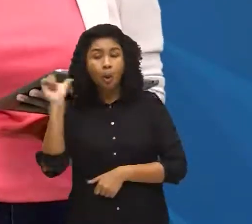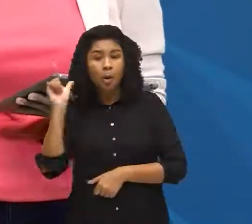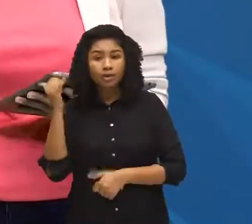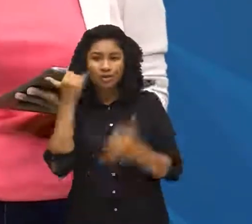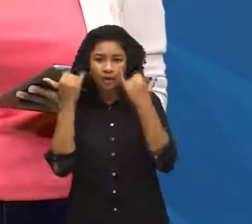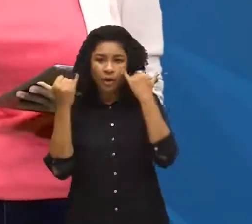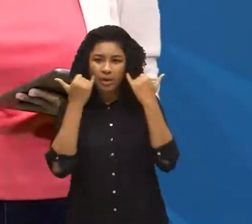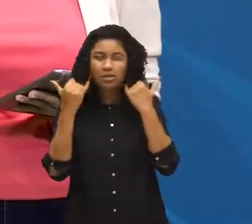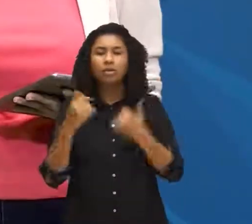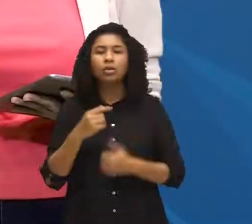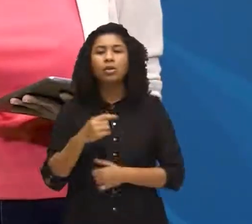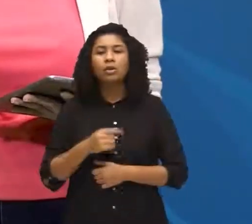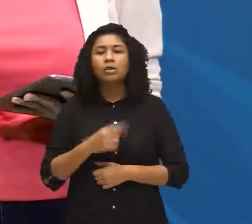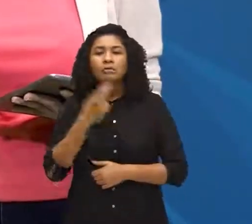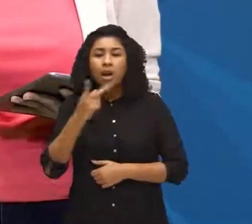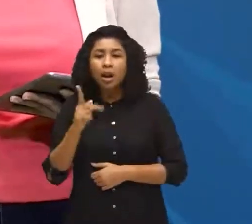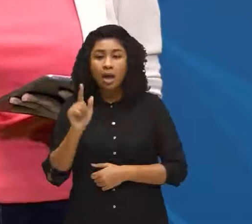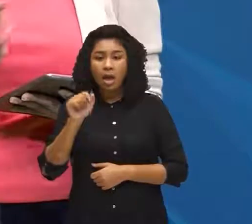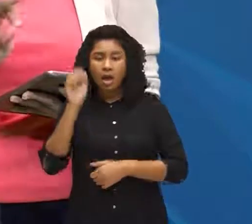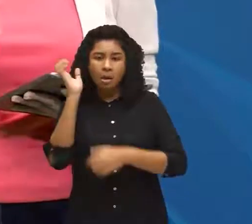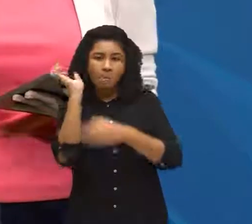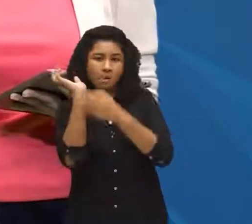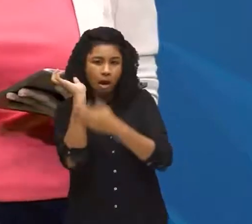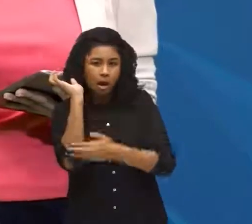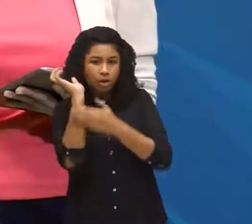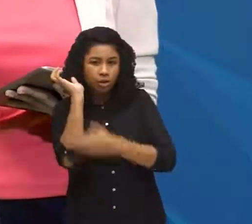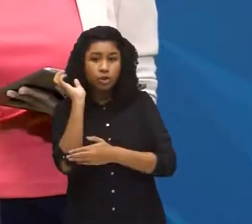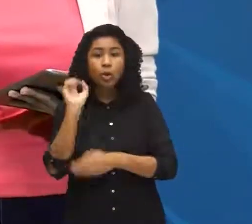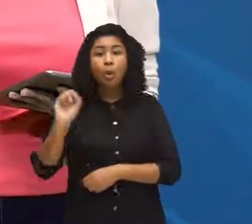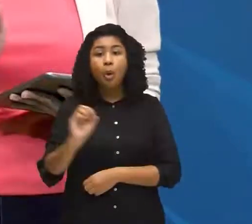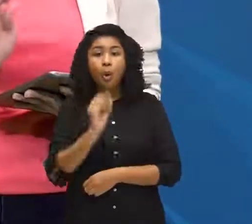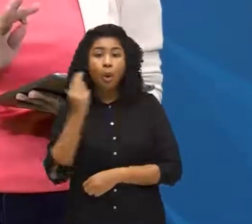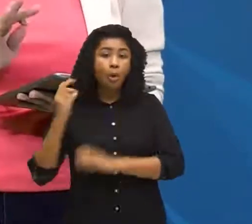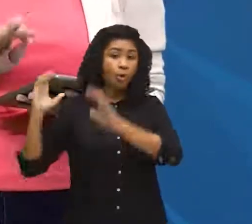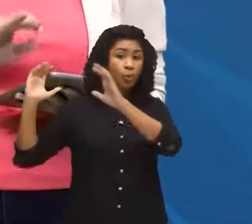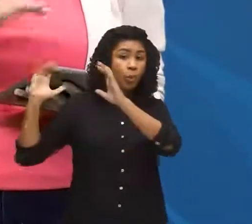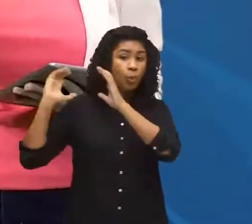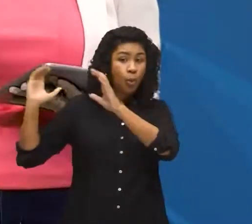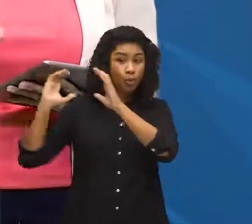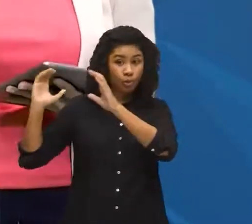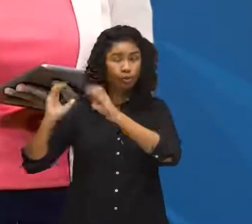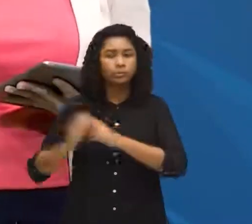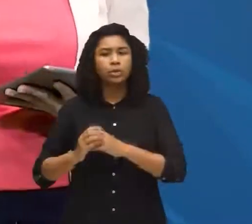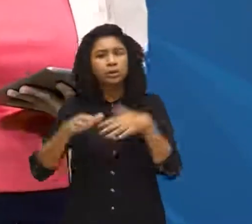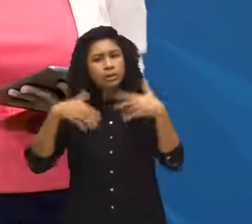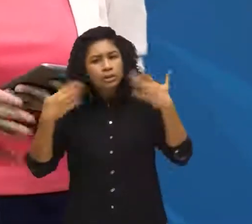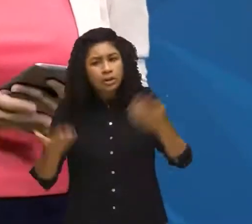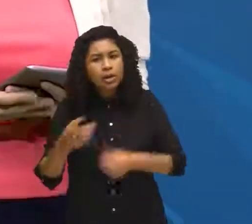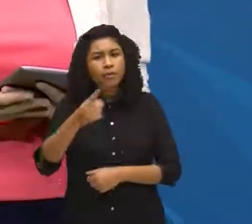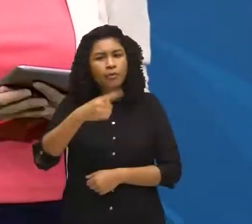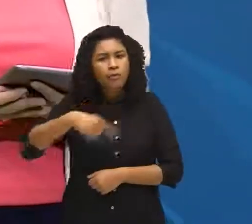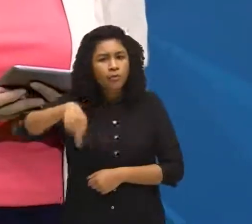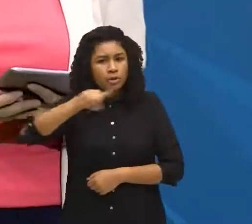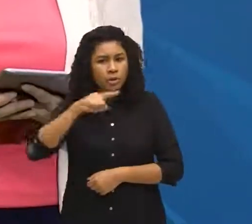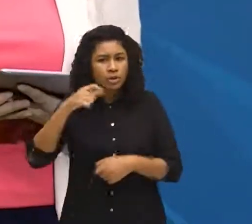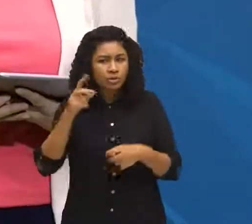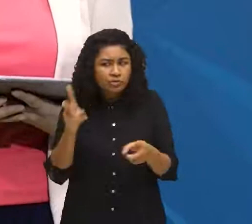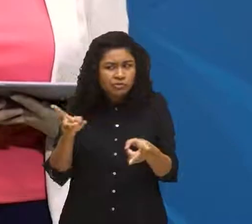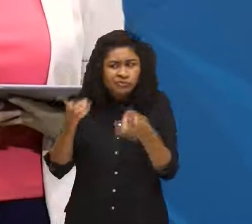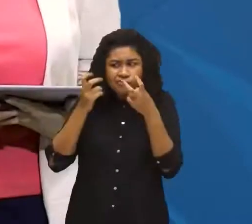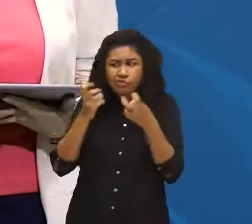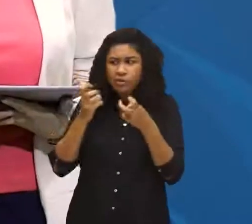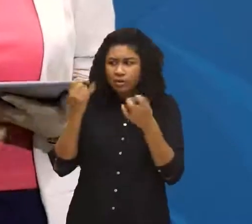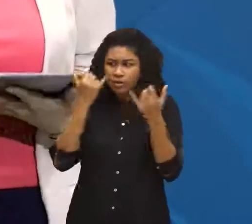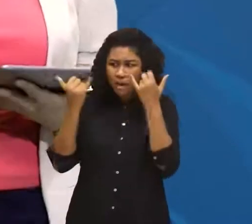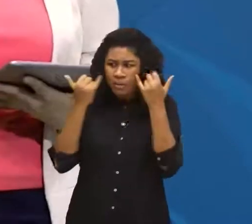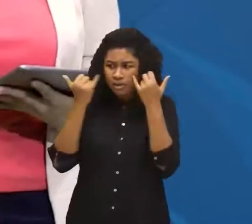de abacaxi, duvide sempre, tá bom? Duvide porque pode ser verdade, pode ser falso, mas normalmente, né, nesse sentido aí, como vocês